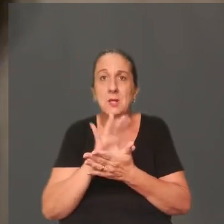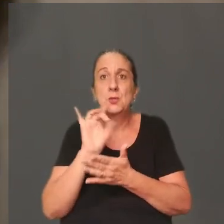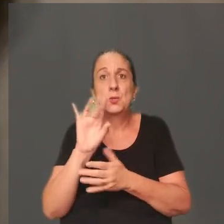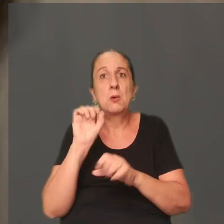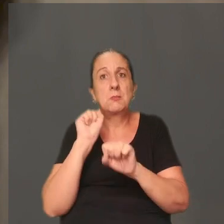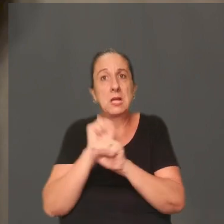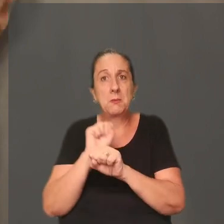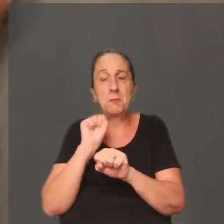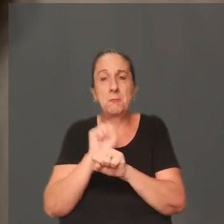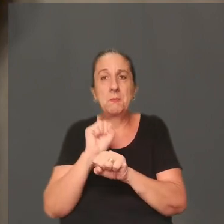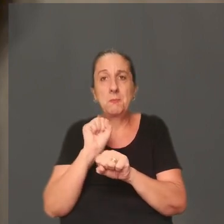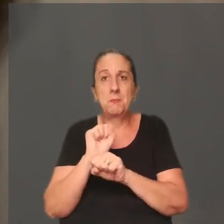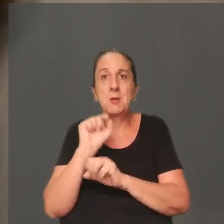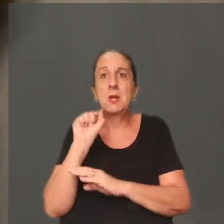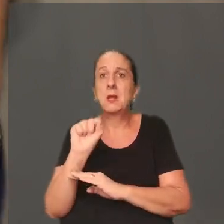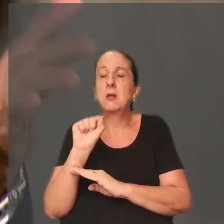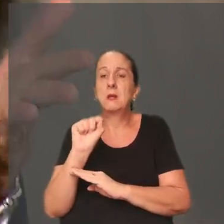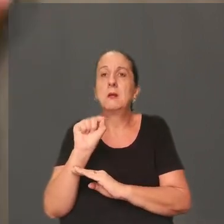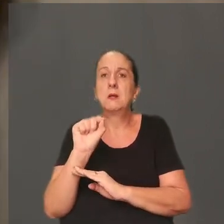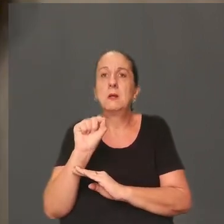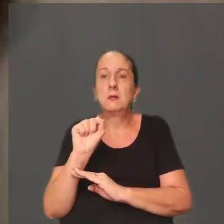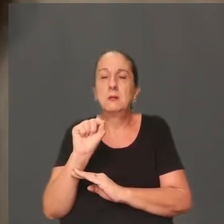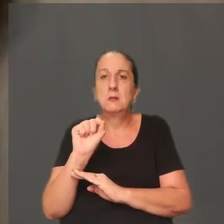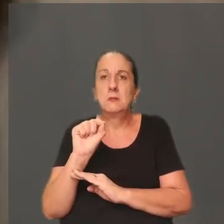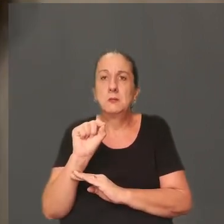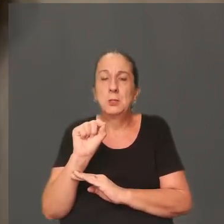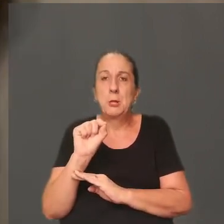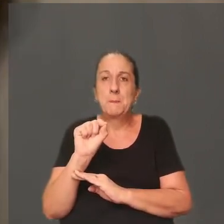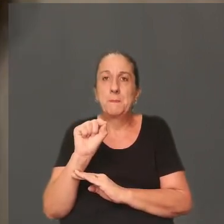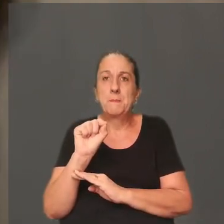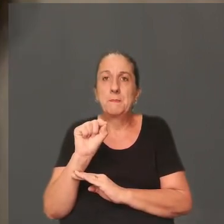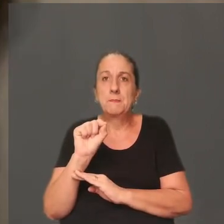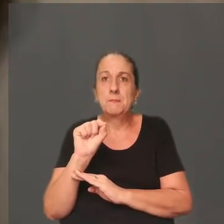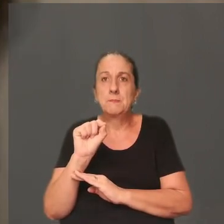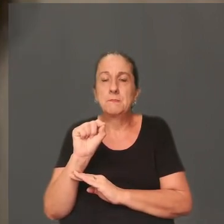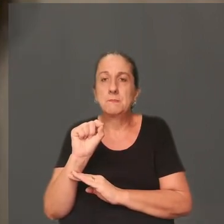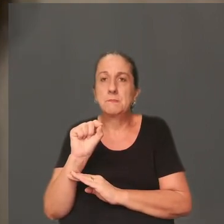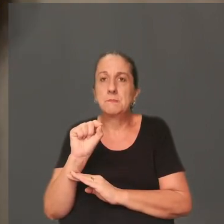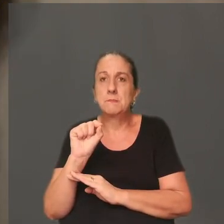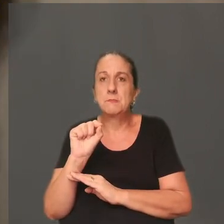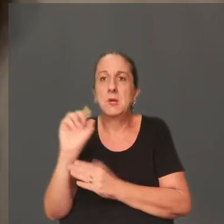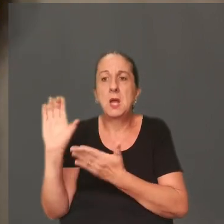ser esperar que os